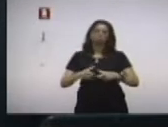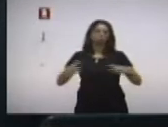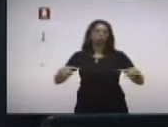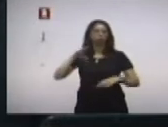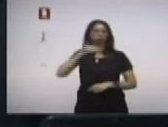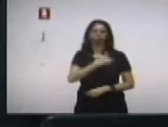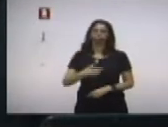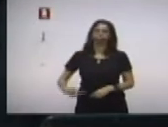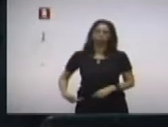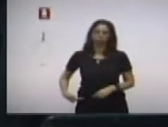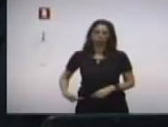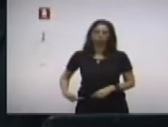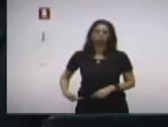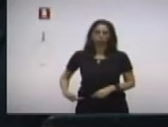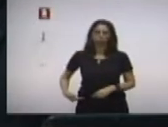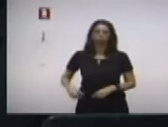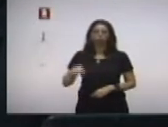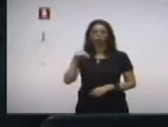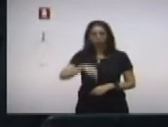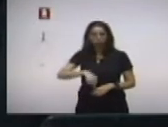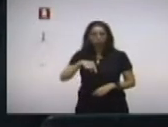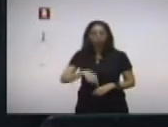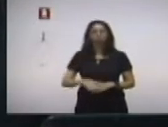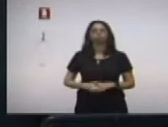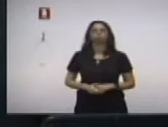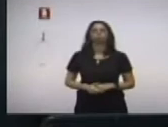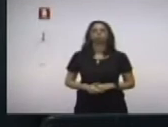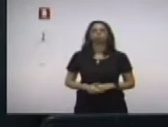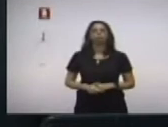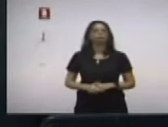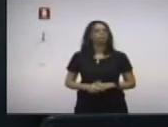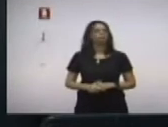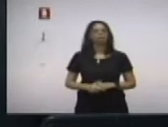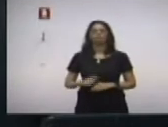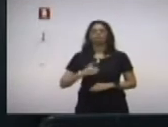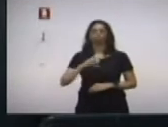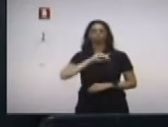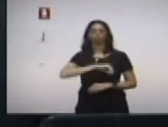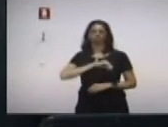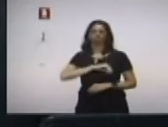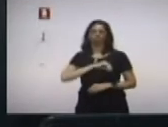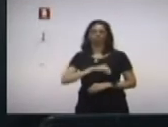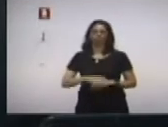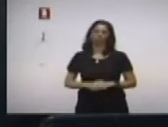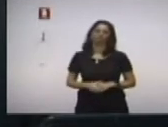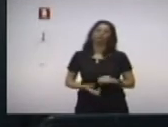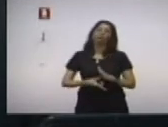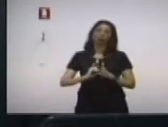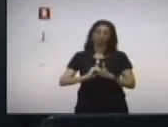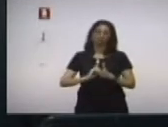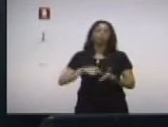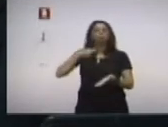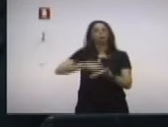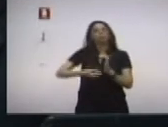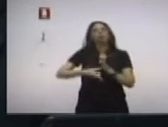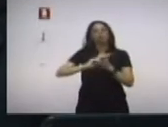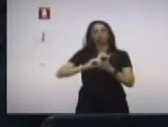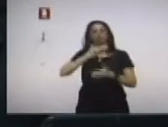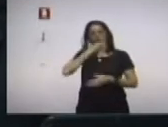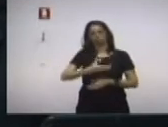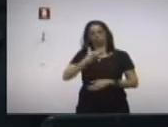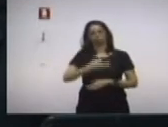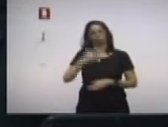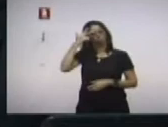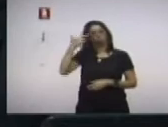dos funcionários do município deixaram de receber de forma antecipada como era habitual em todos